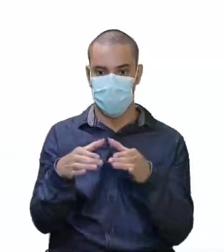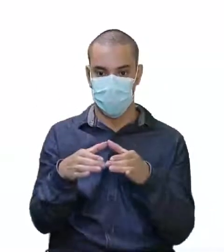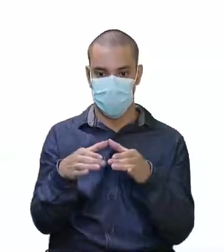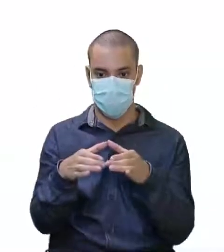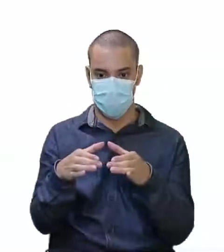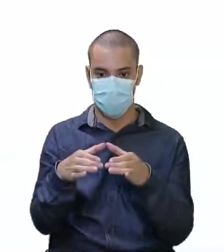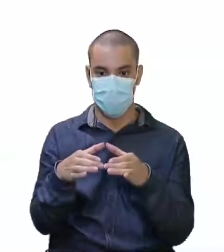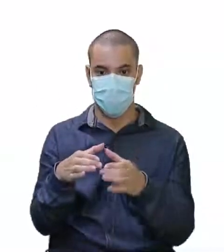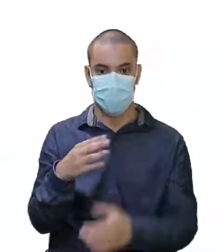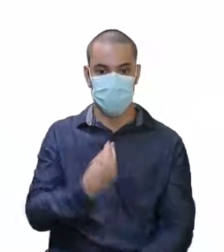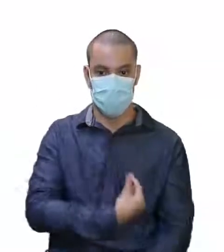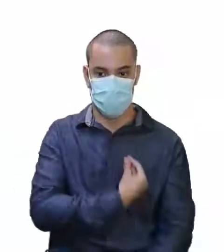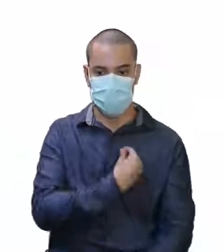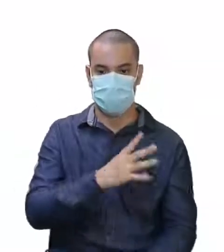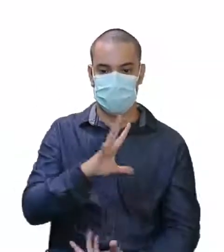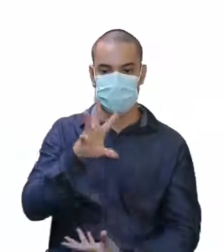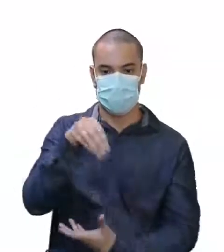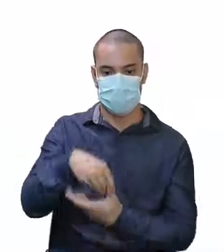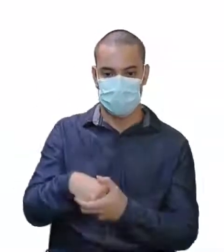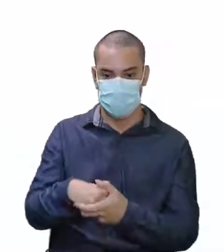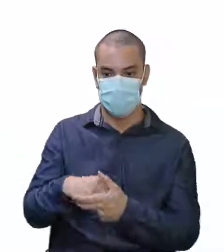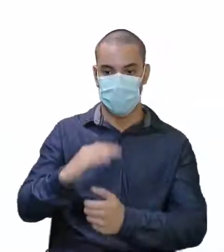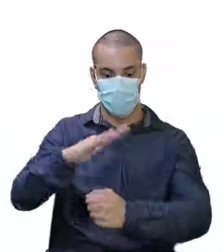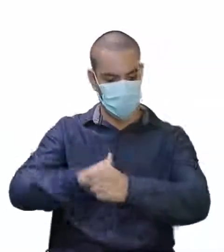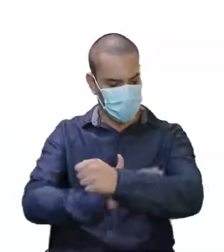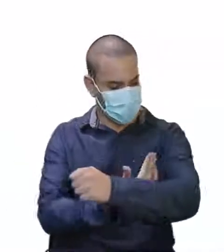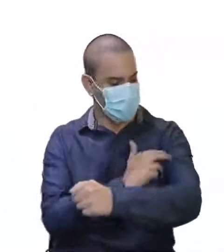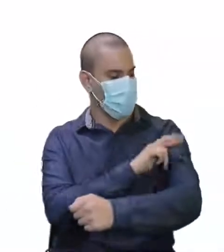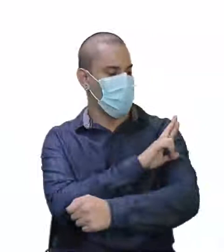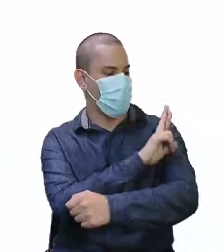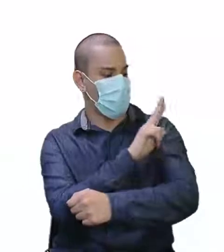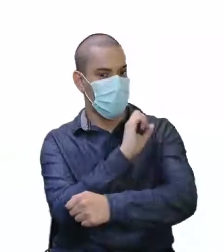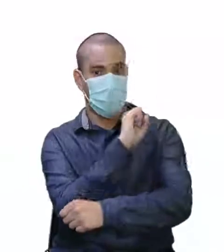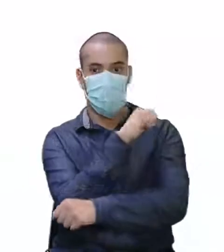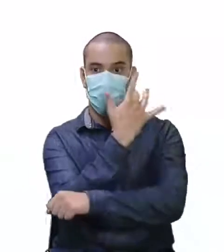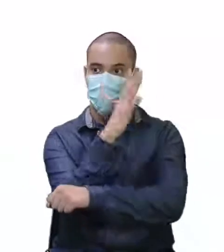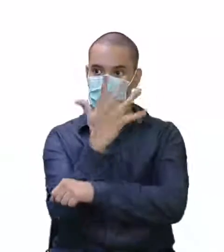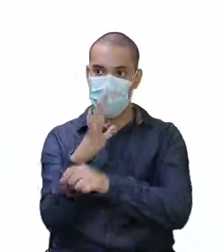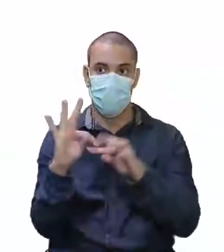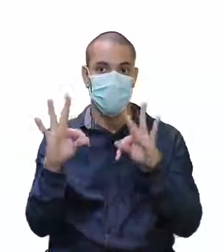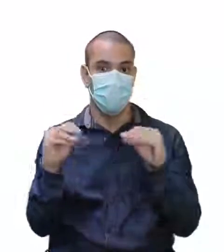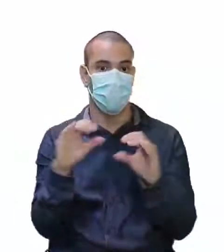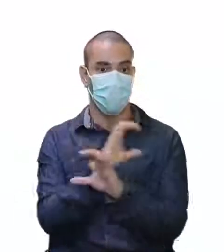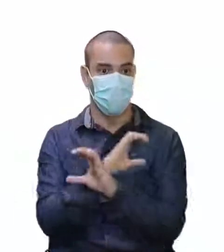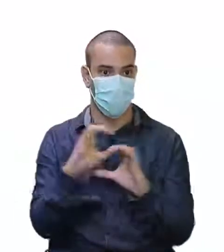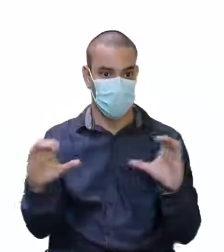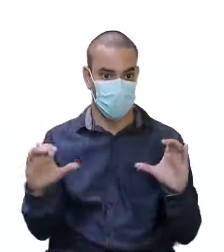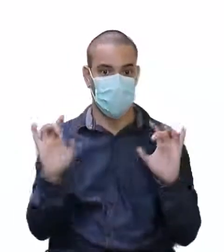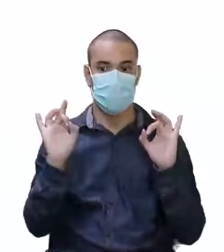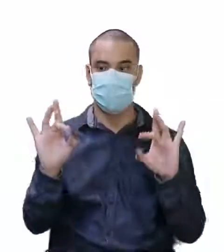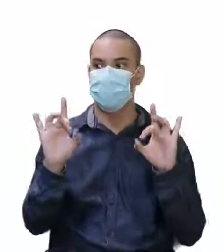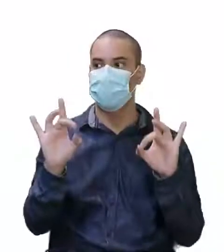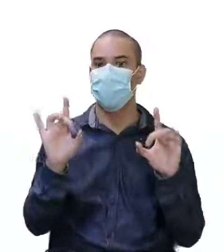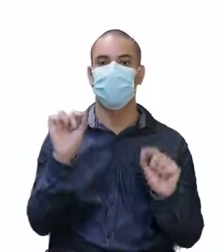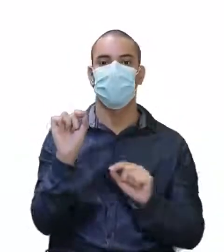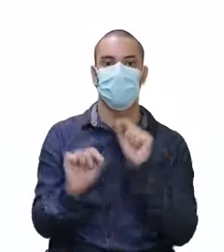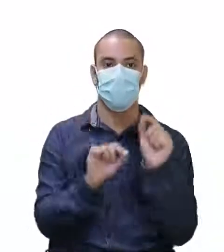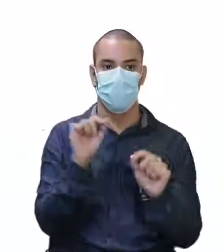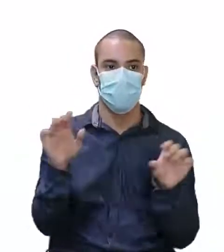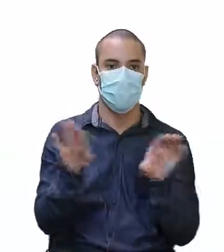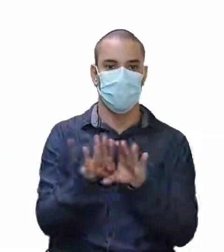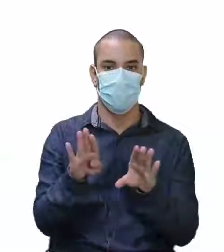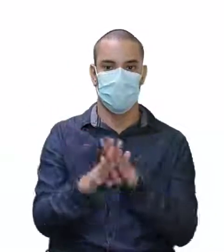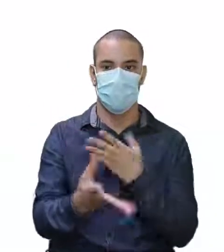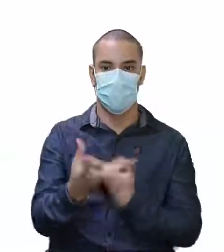abióticos que condicionam o ecossistema, tá? Mais especificamente, o